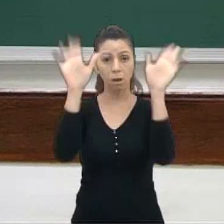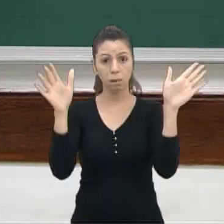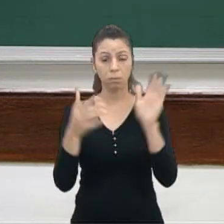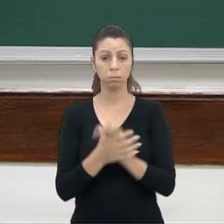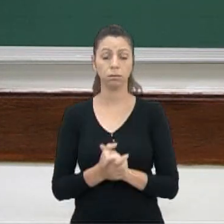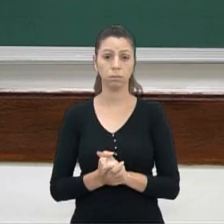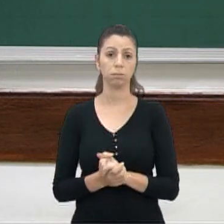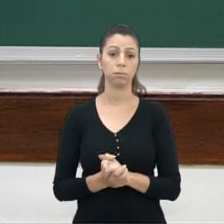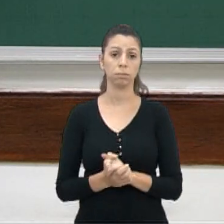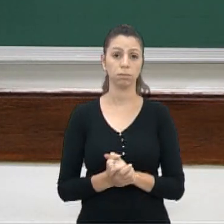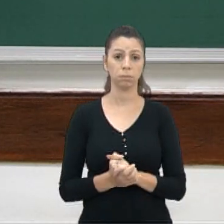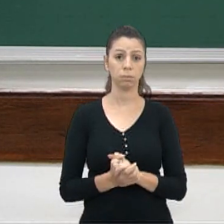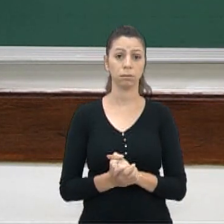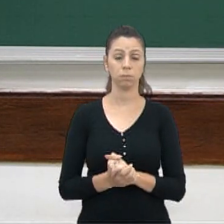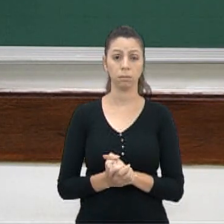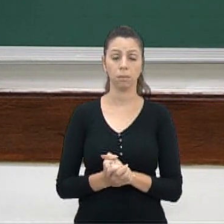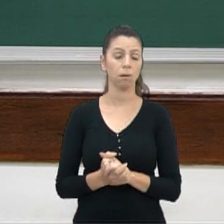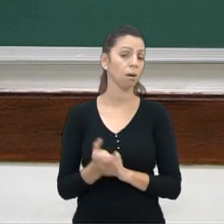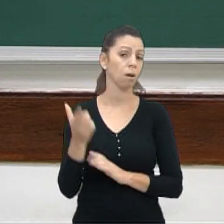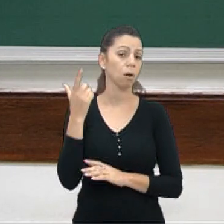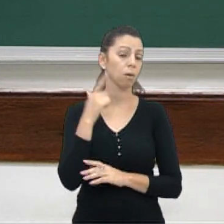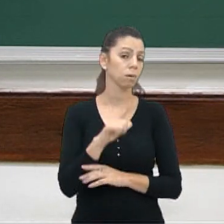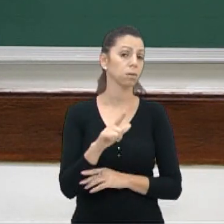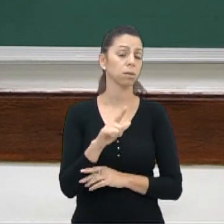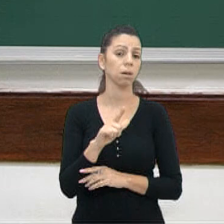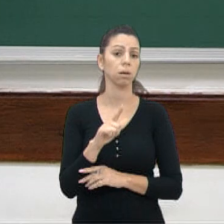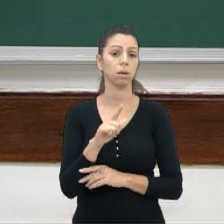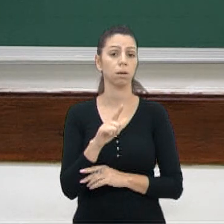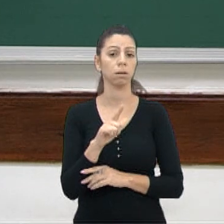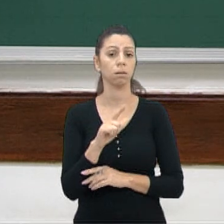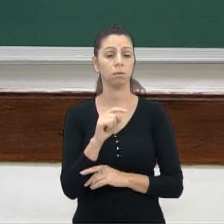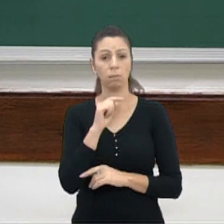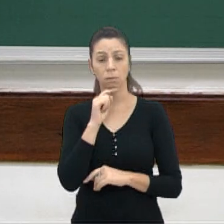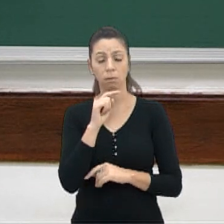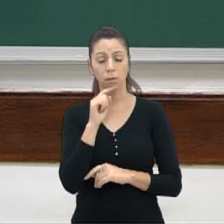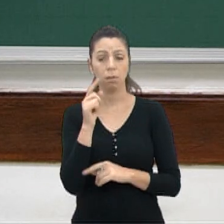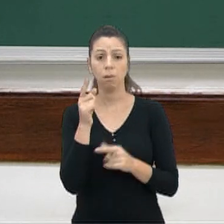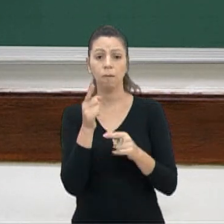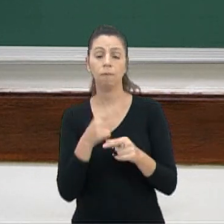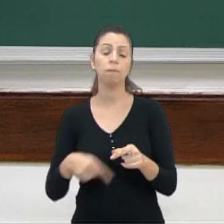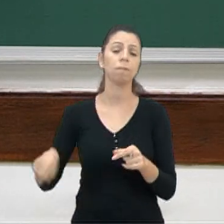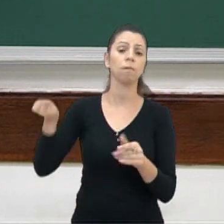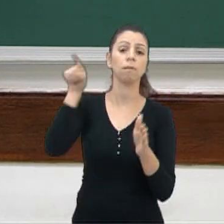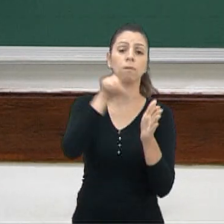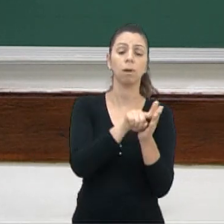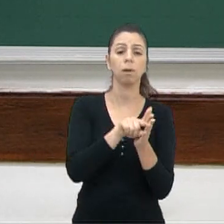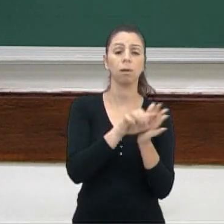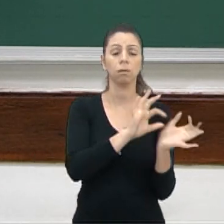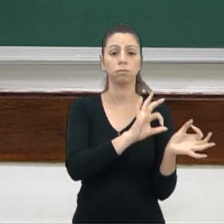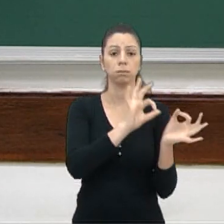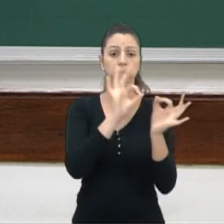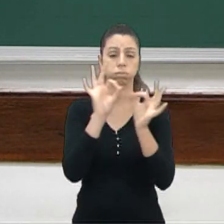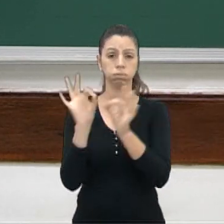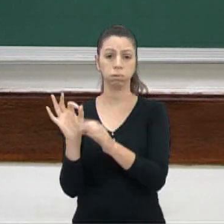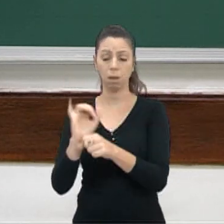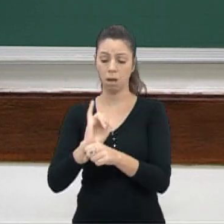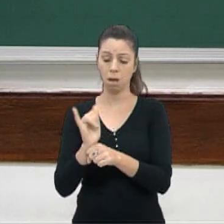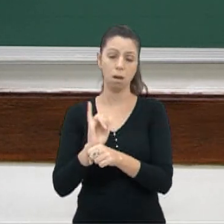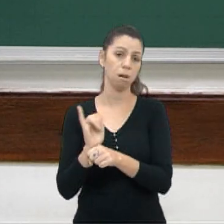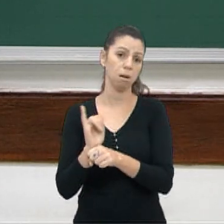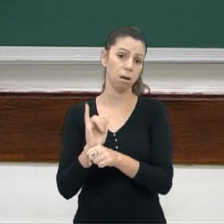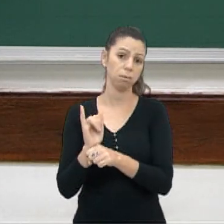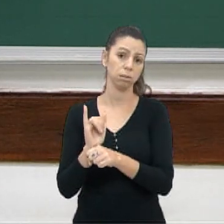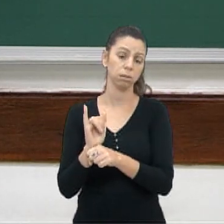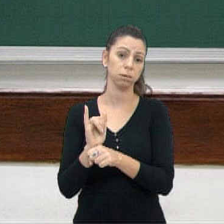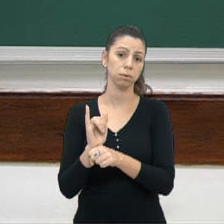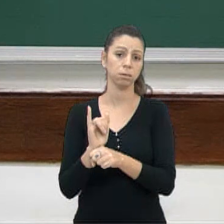Está com dúvida, mas você acha que consegue resolver sozinho? Então reveja a aula. Reveja no playlist do YouTube, ali